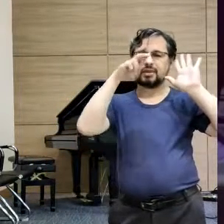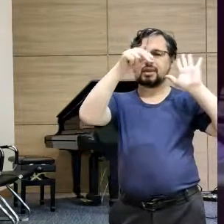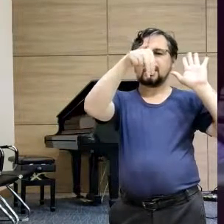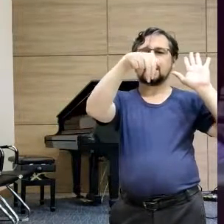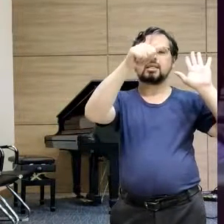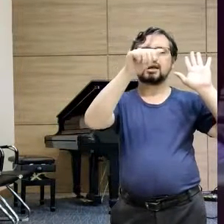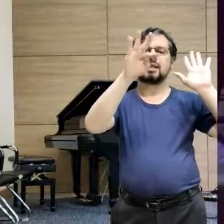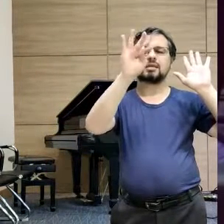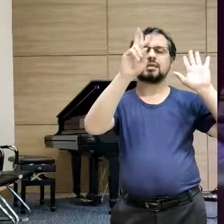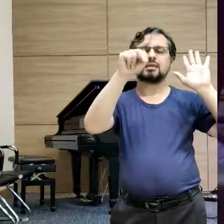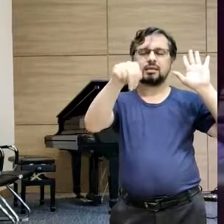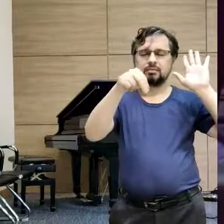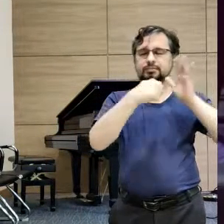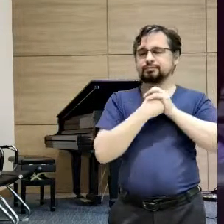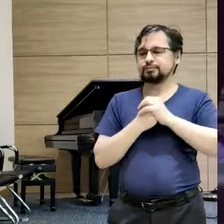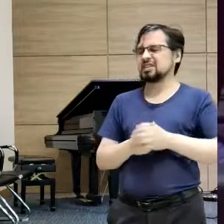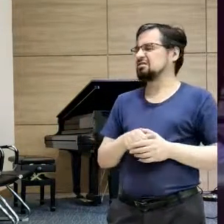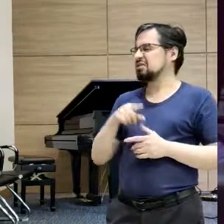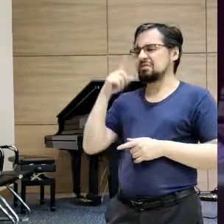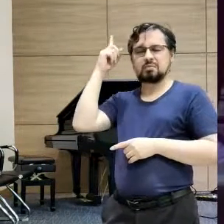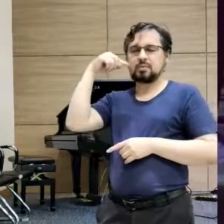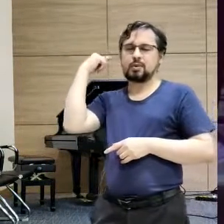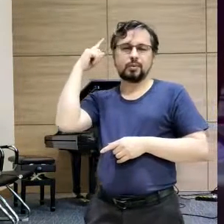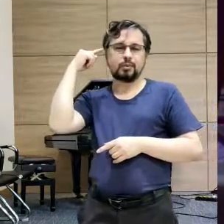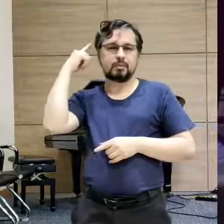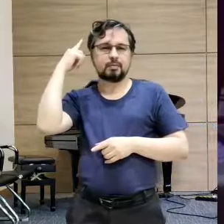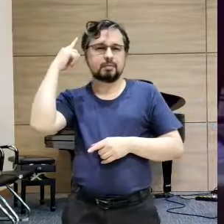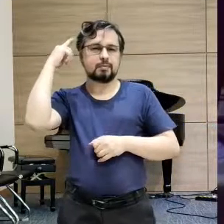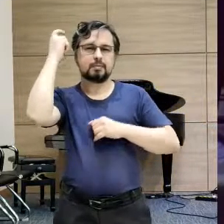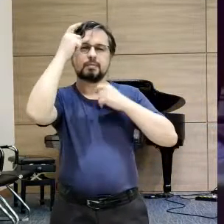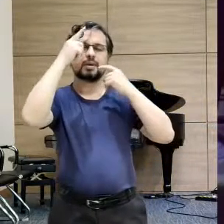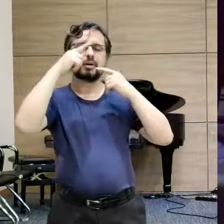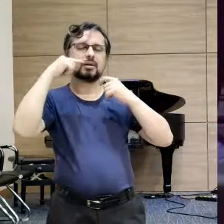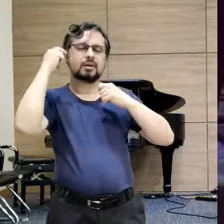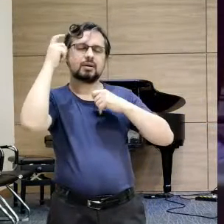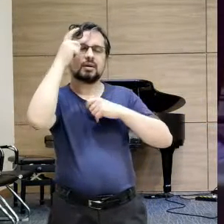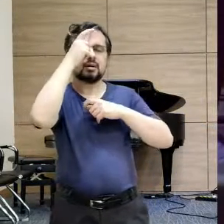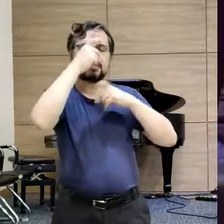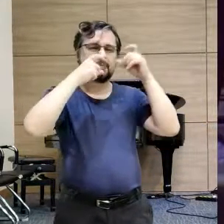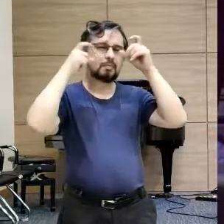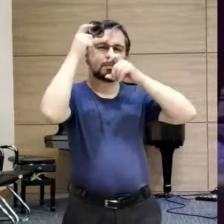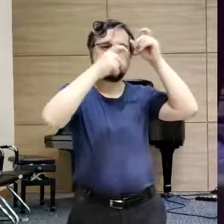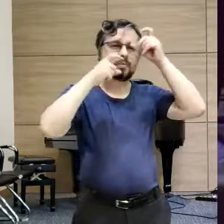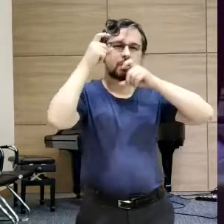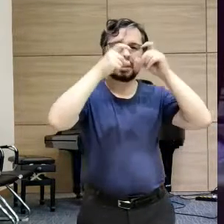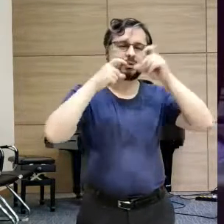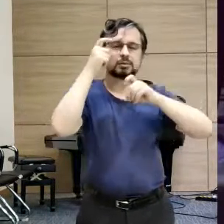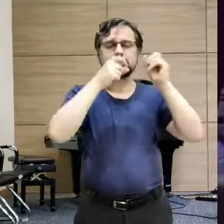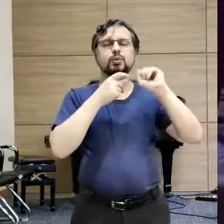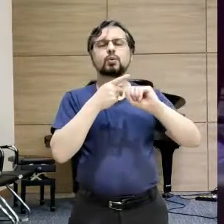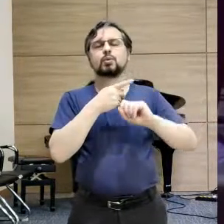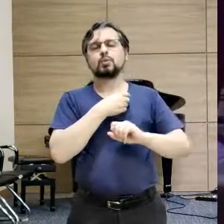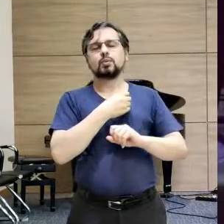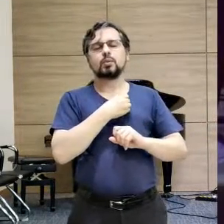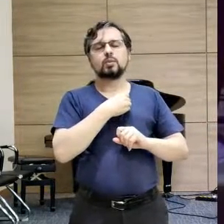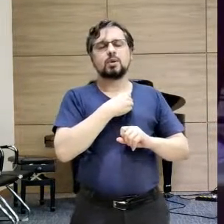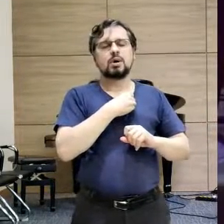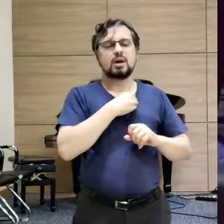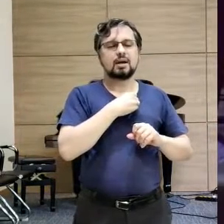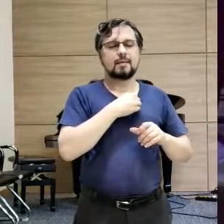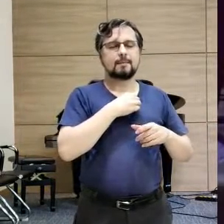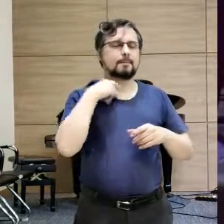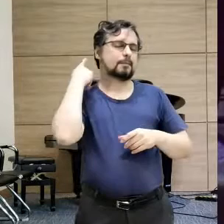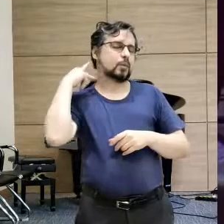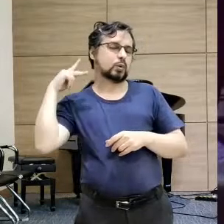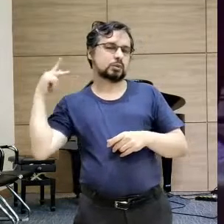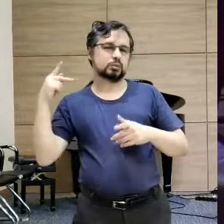reino, políticas, ele estava comprometido com a vida espiritual do reino. E esse homem interpela Davi e